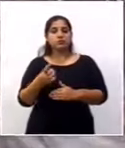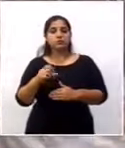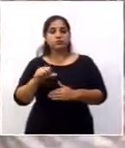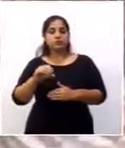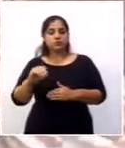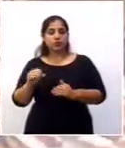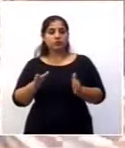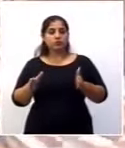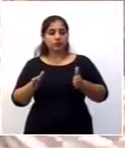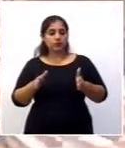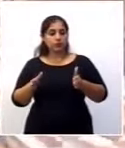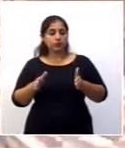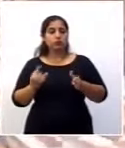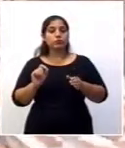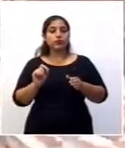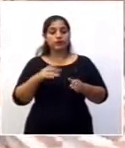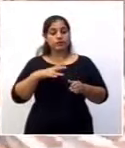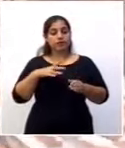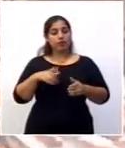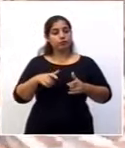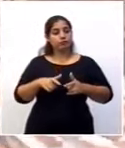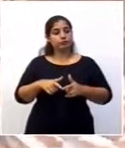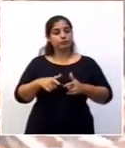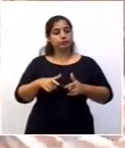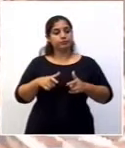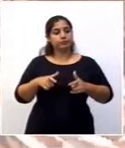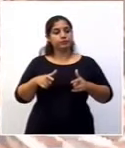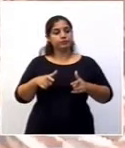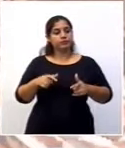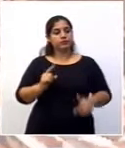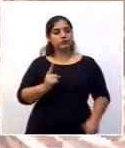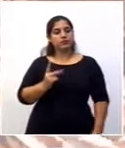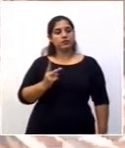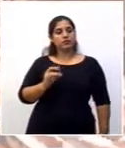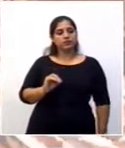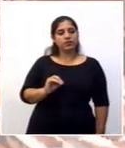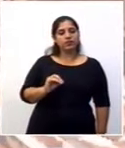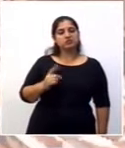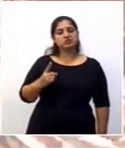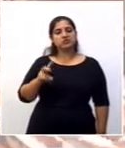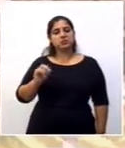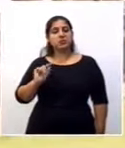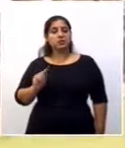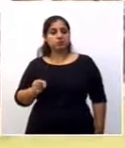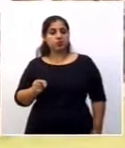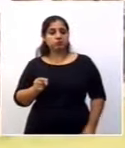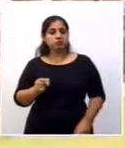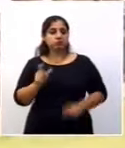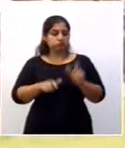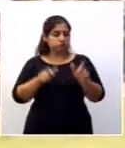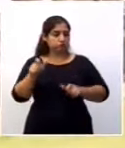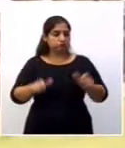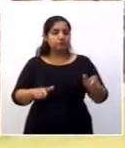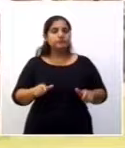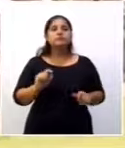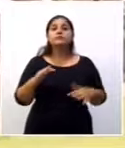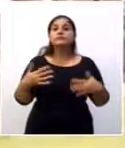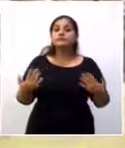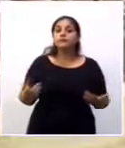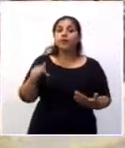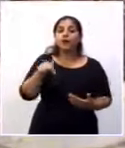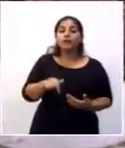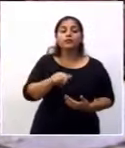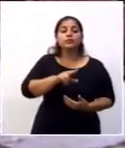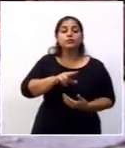1800, a cidade vai ter uma população com mais de 120, 150 mil habitantes. E aí, aqui